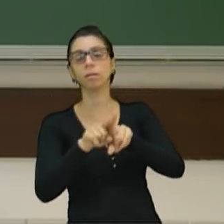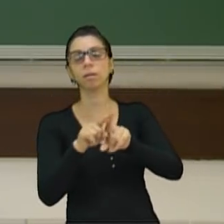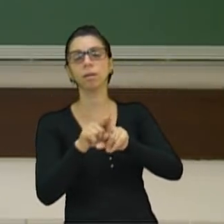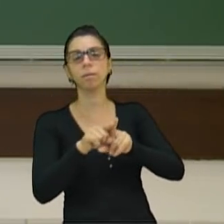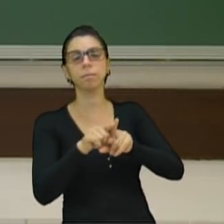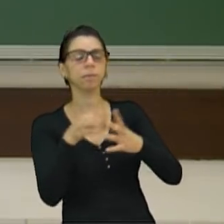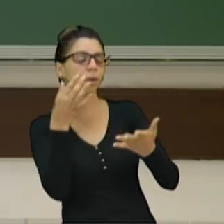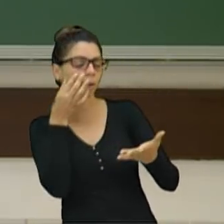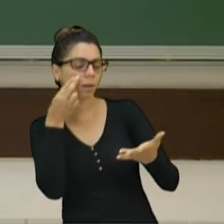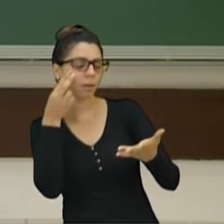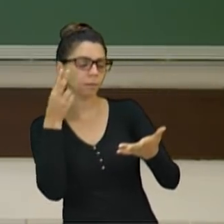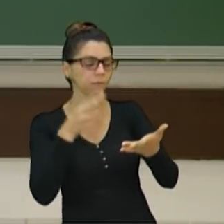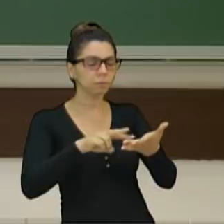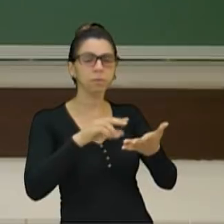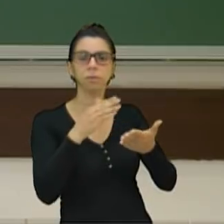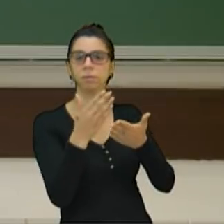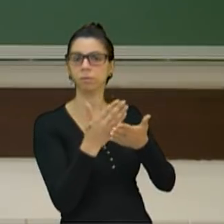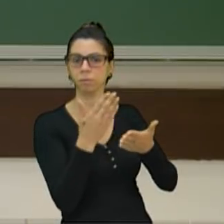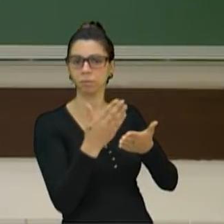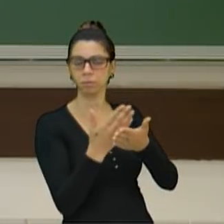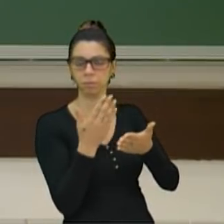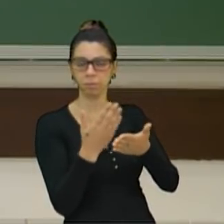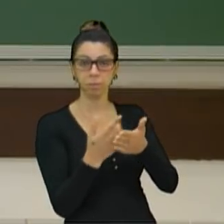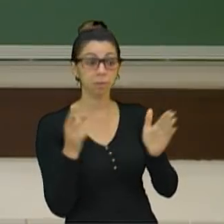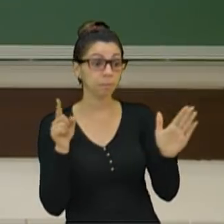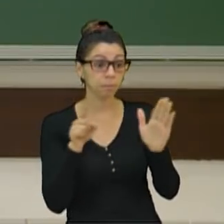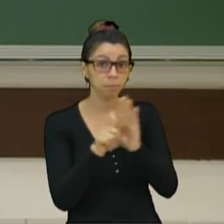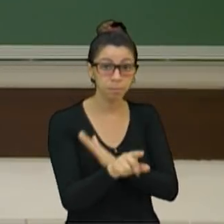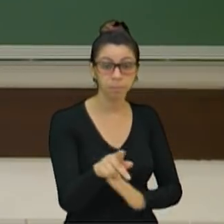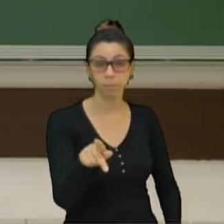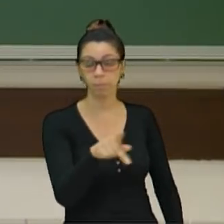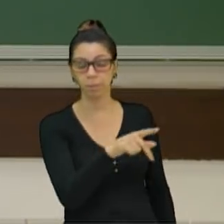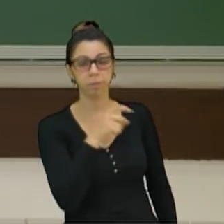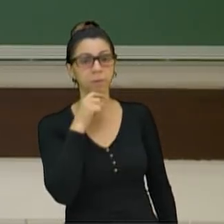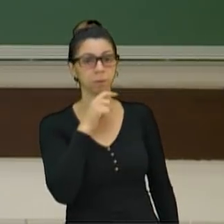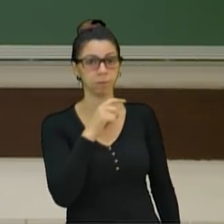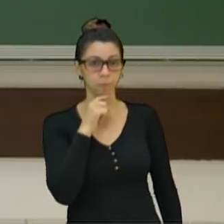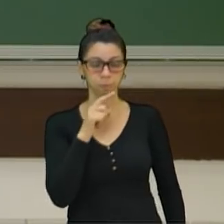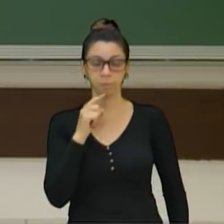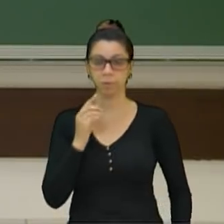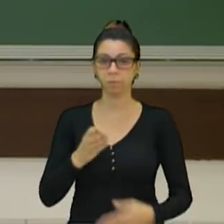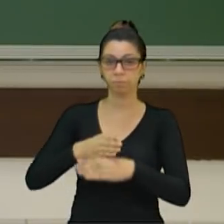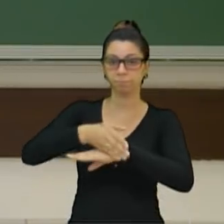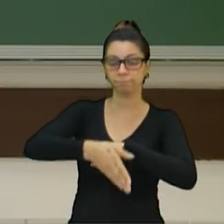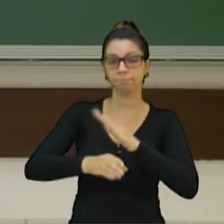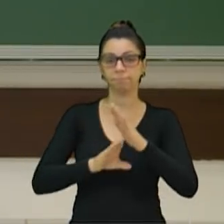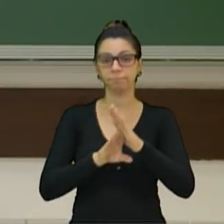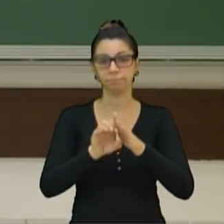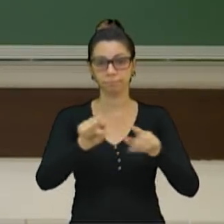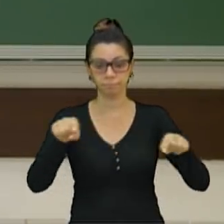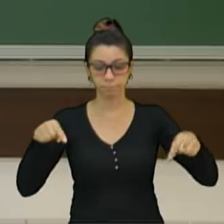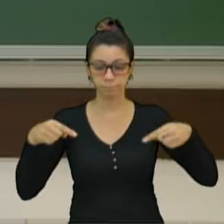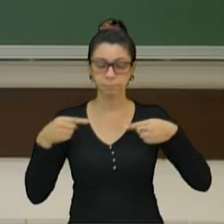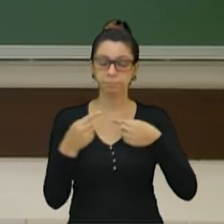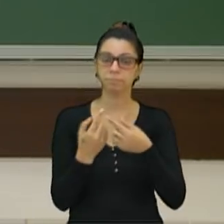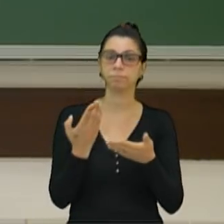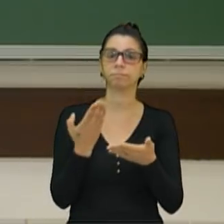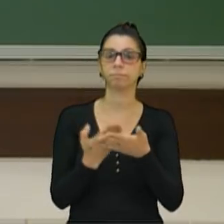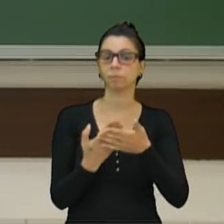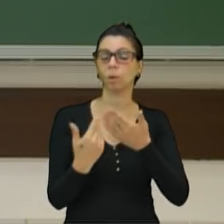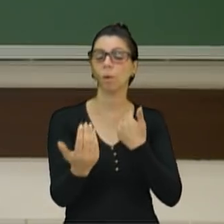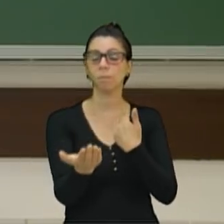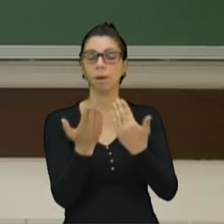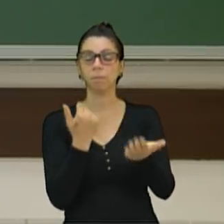anotações, pergunte para o seu professor se você tiver alguma dúvida, acesse o Classroom, vá lá no mural, comunique-se com o seu